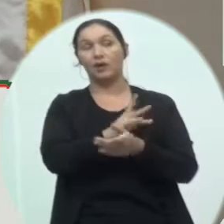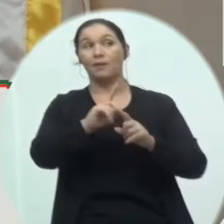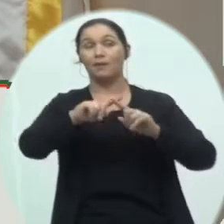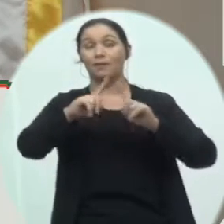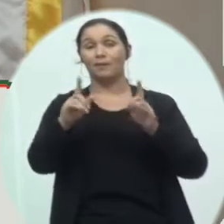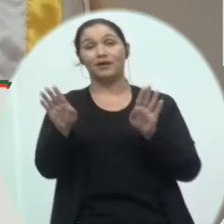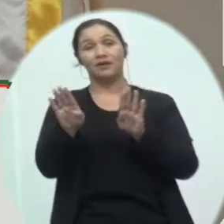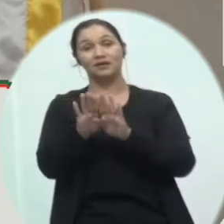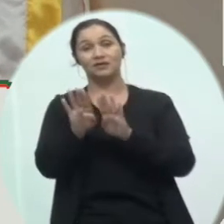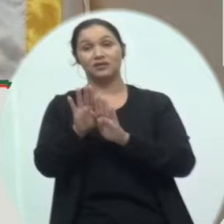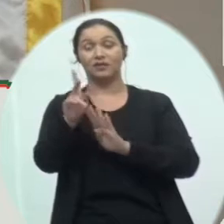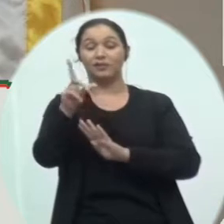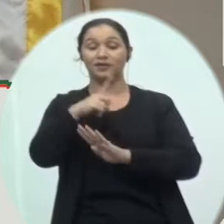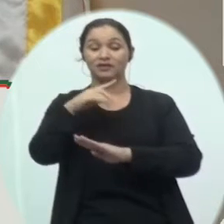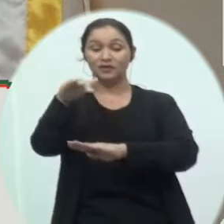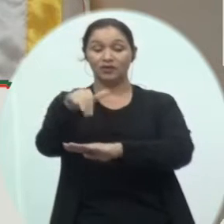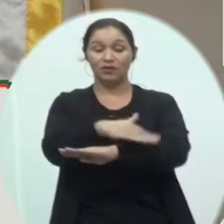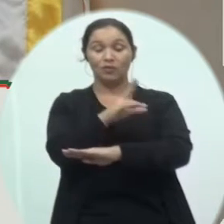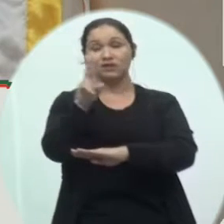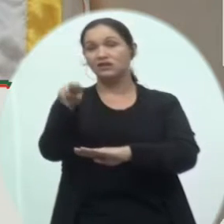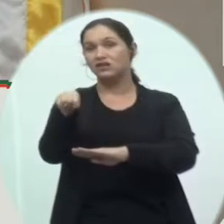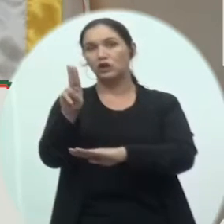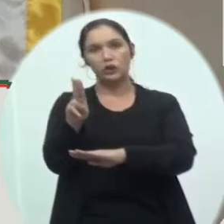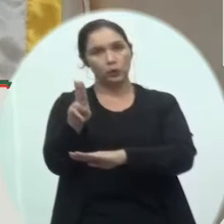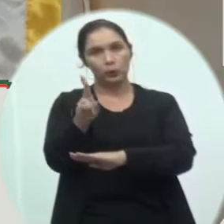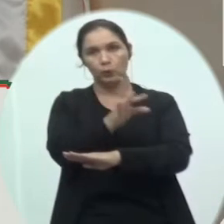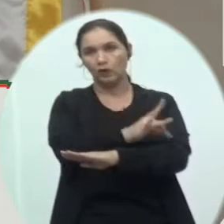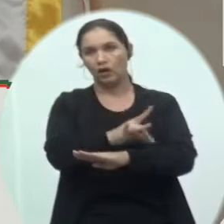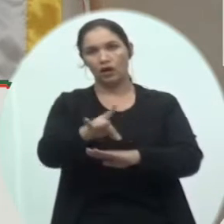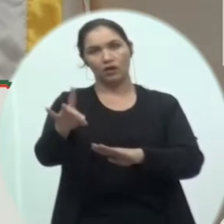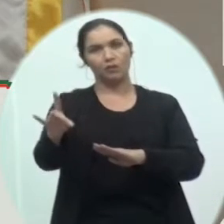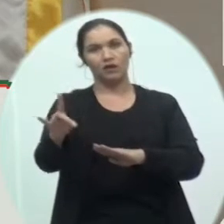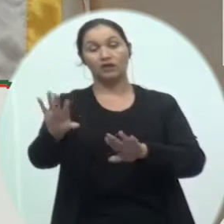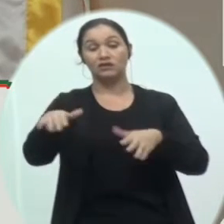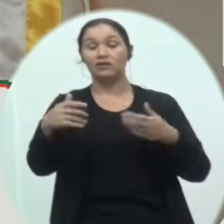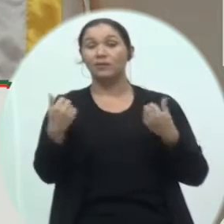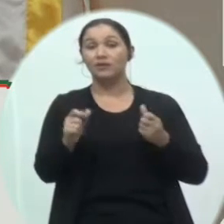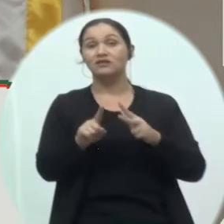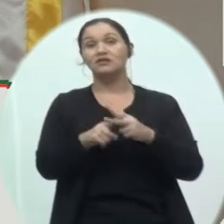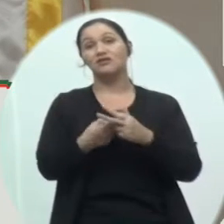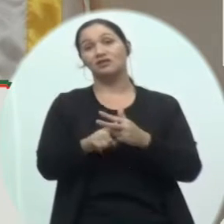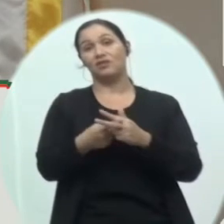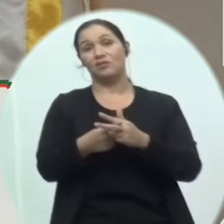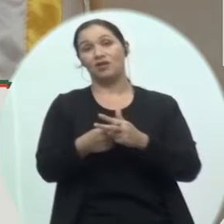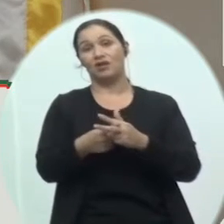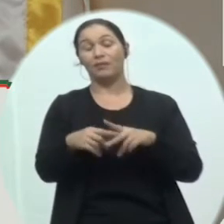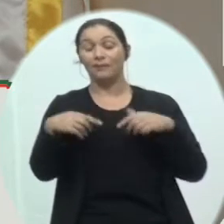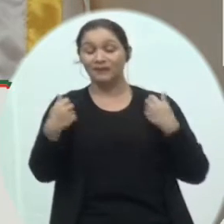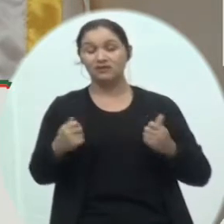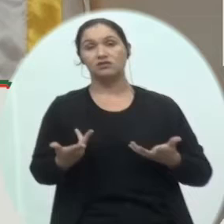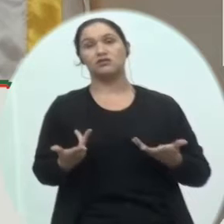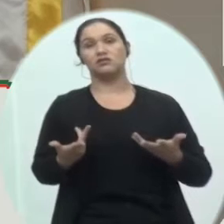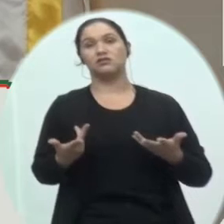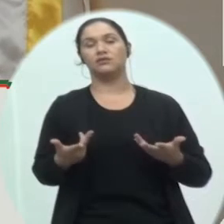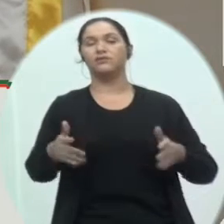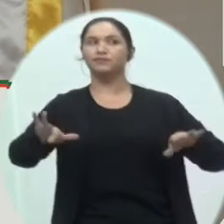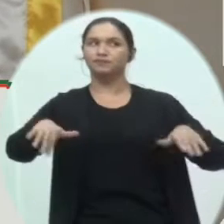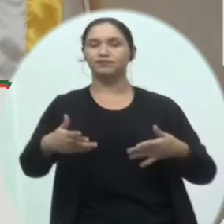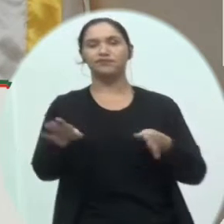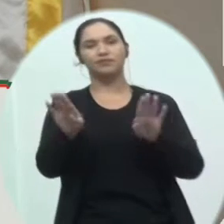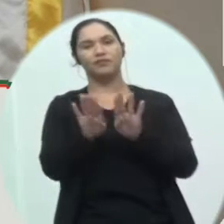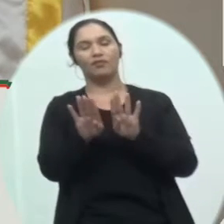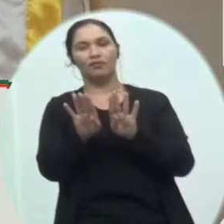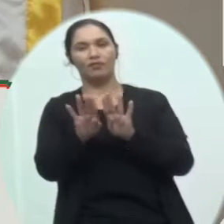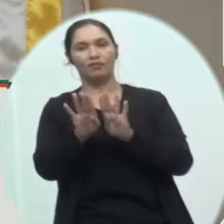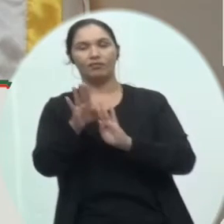pavimentado, não se tem uma manutenção. Então, essa é uma das reclamações que a gente traz. Sobre a saúde, percebemos, todos os